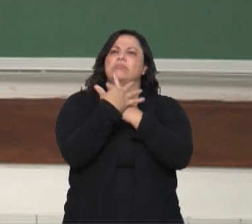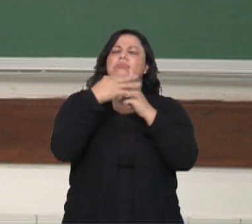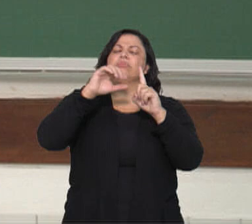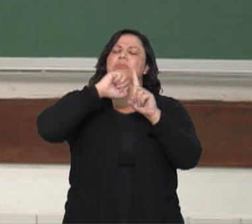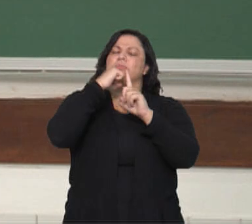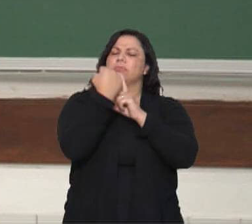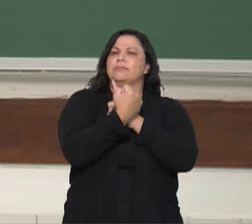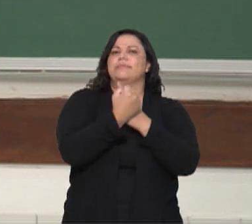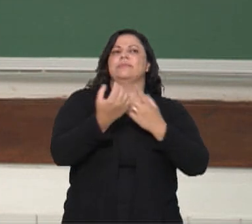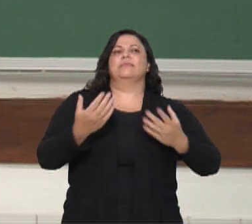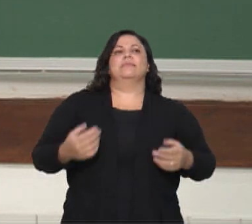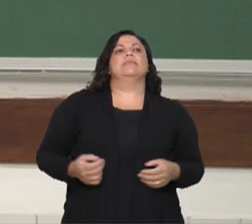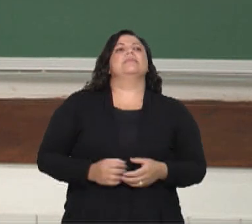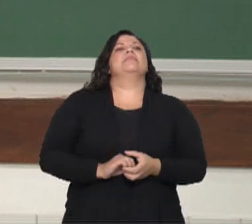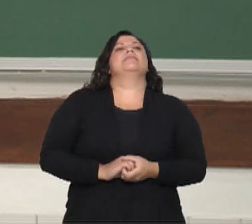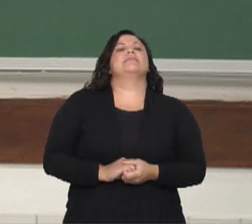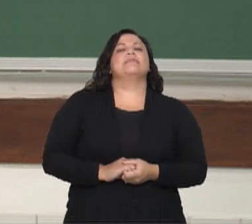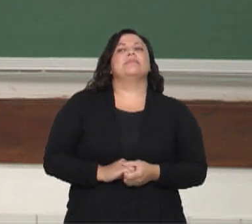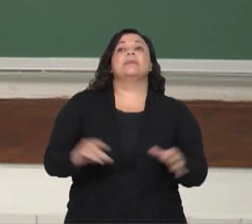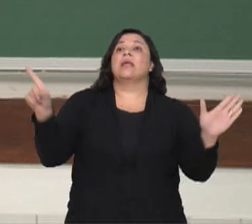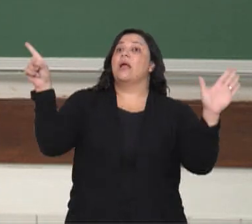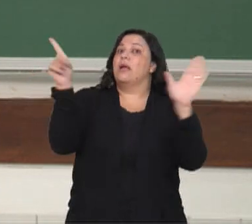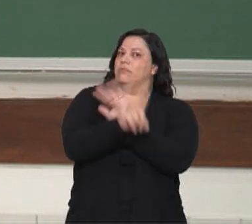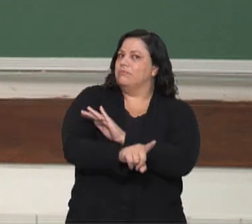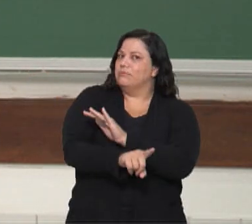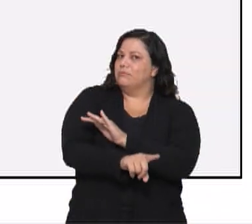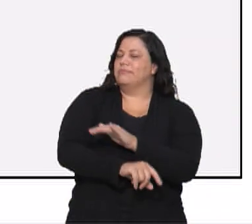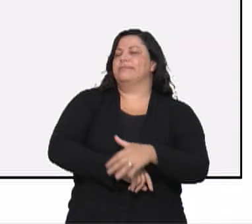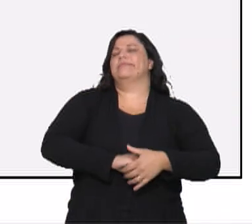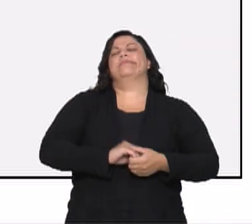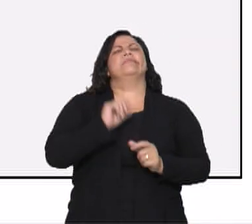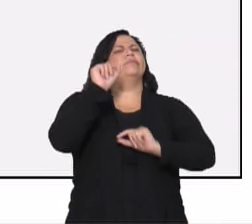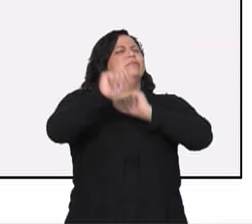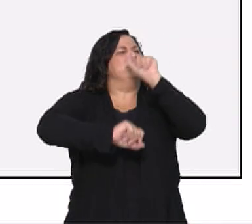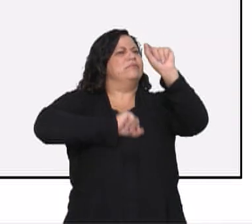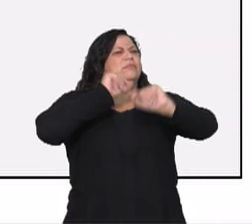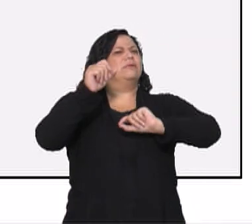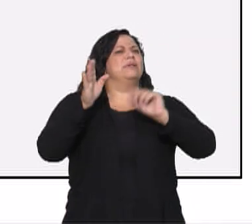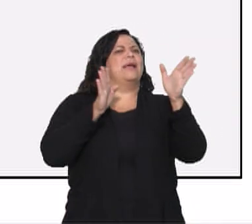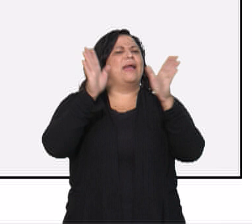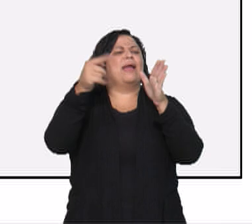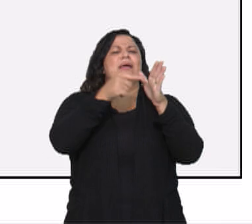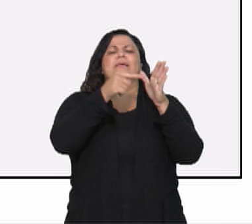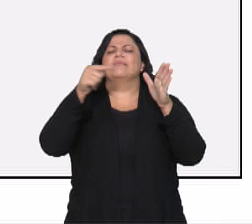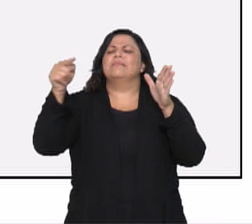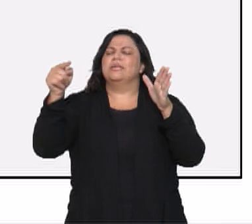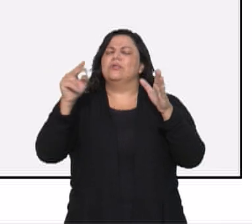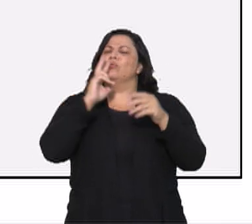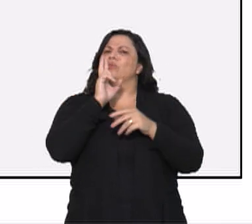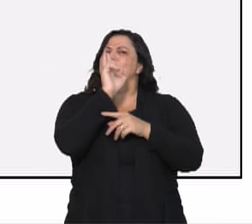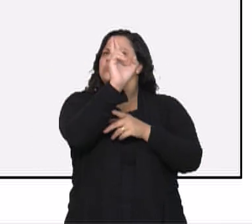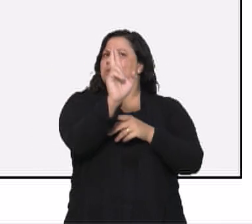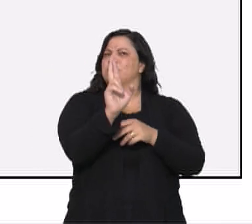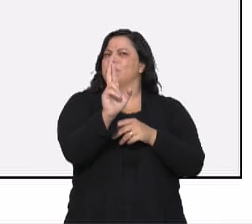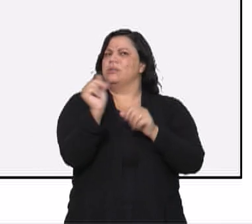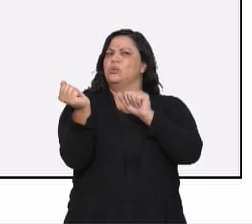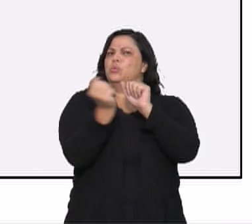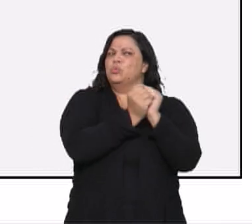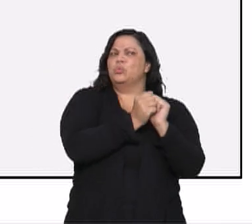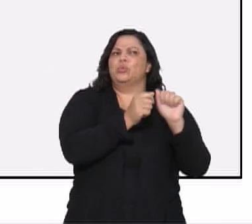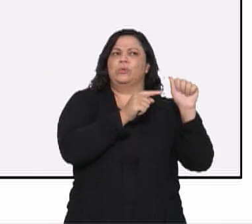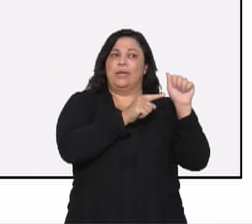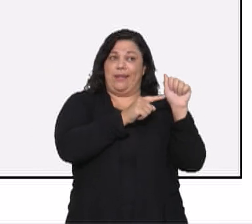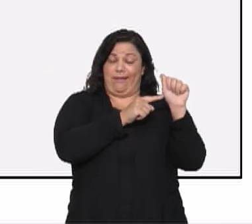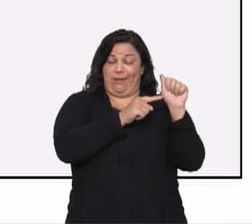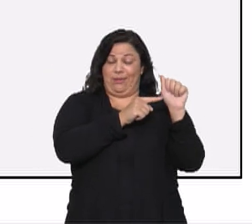gráfico. Quiz, o que é o período neolítico? Vamos responder essa junto com vocês. É a pedra lascada? É